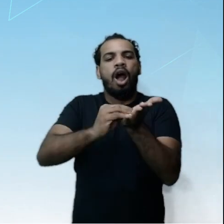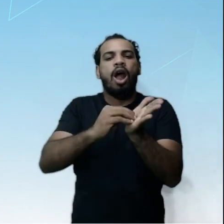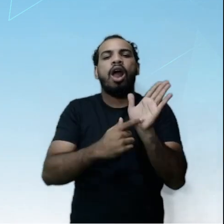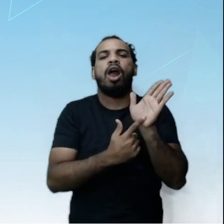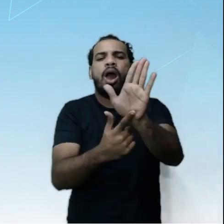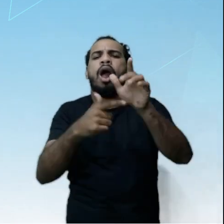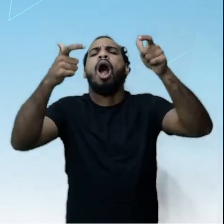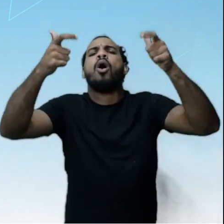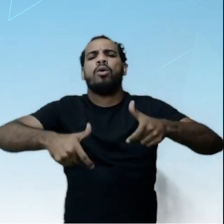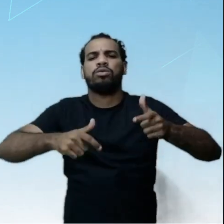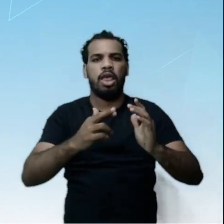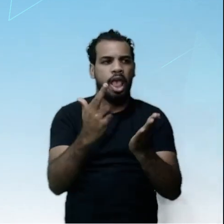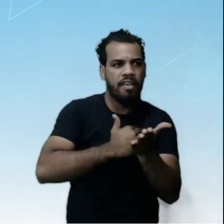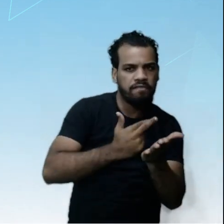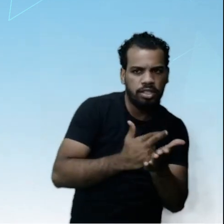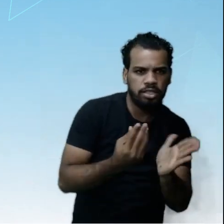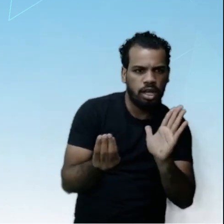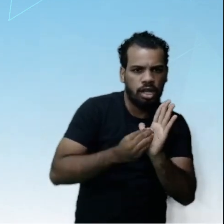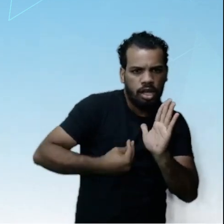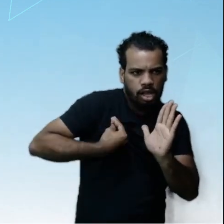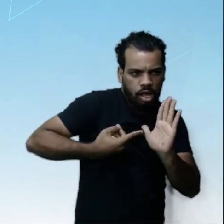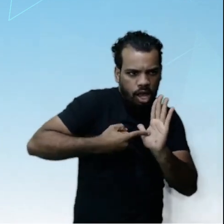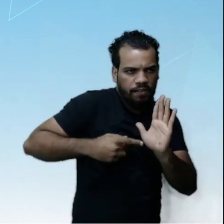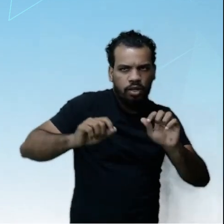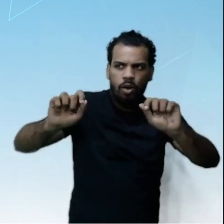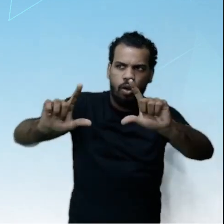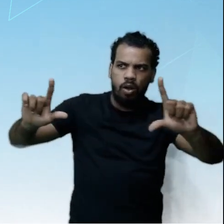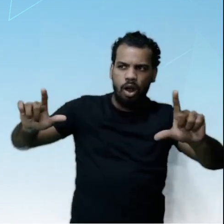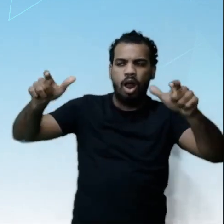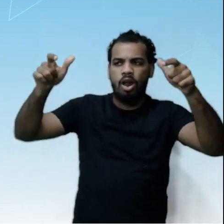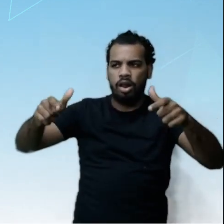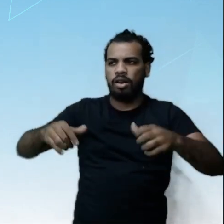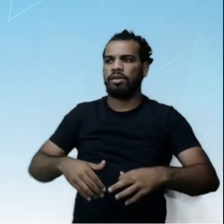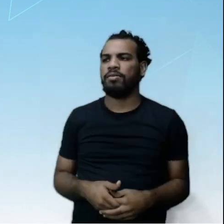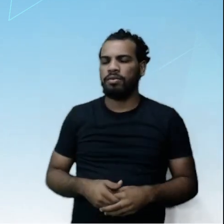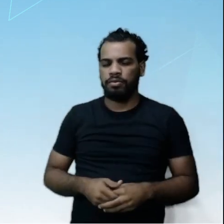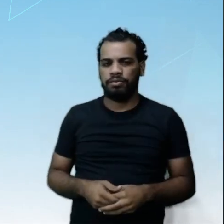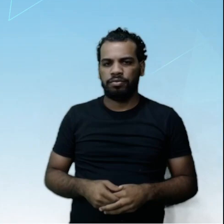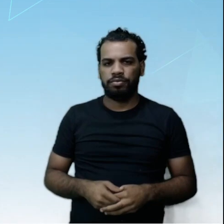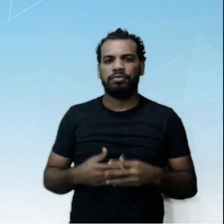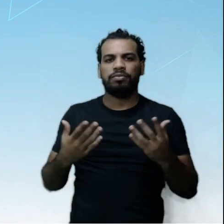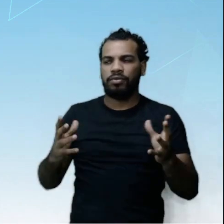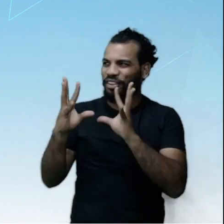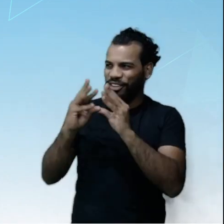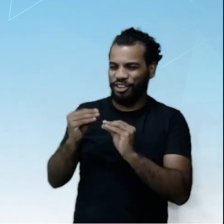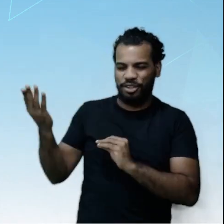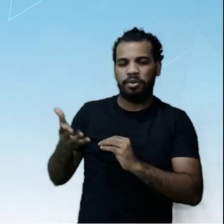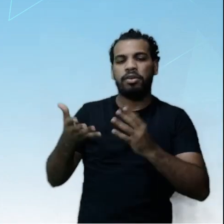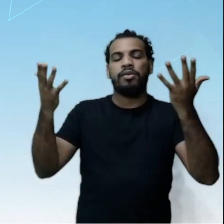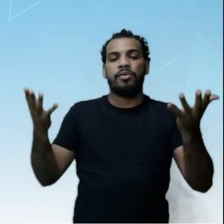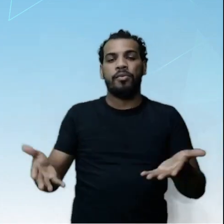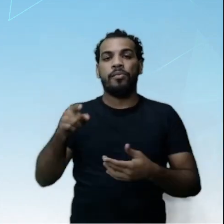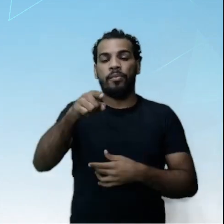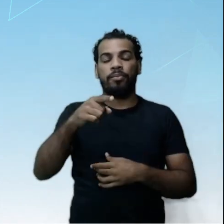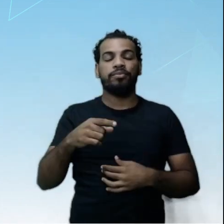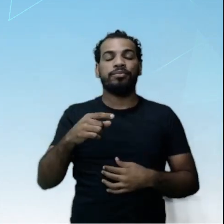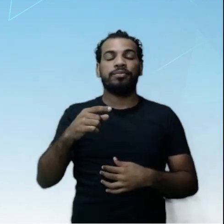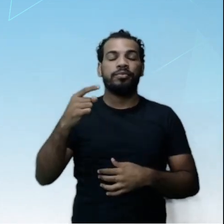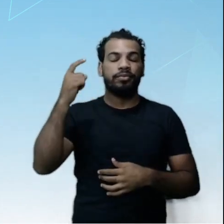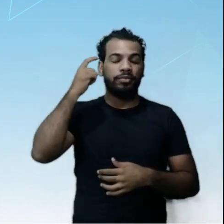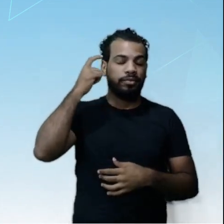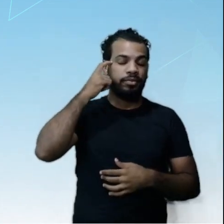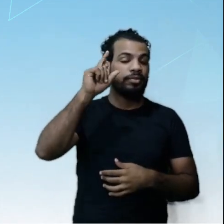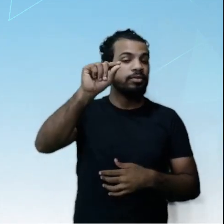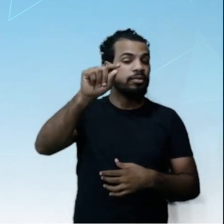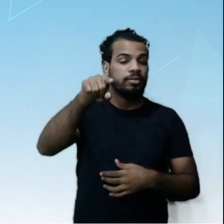hospedado. Lembrar que todo texto ele é pensado para um interlocutor preferencial. Lembrar que existe